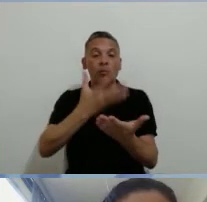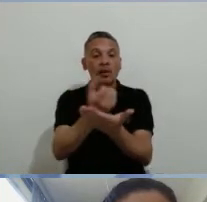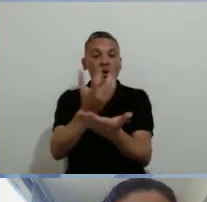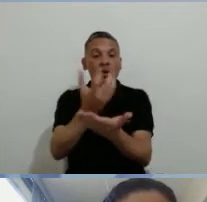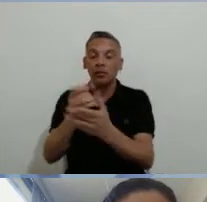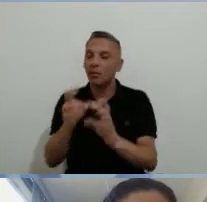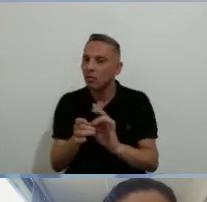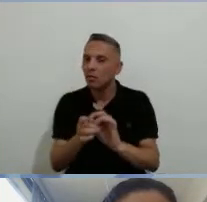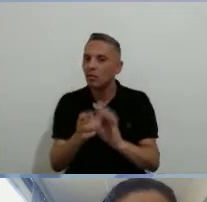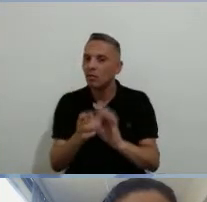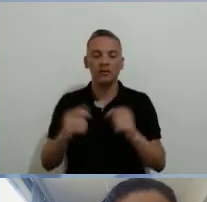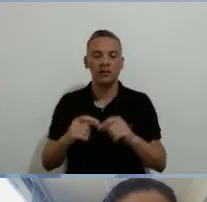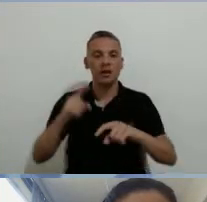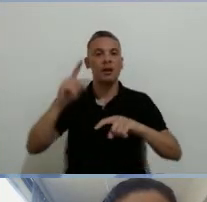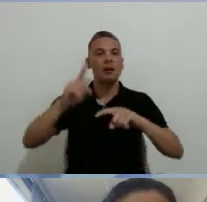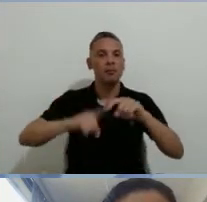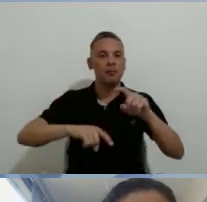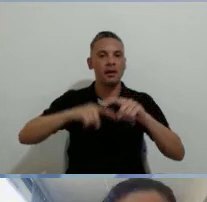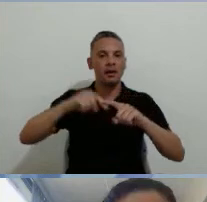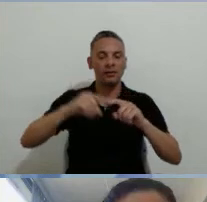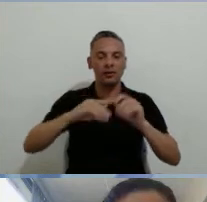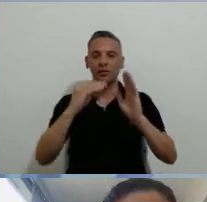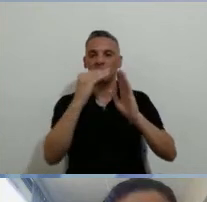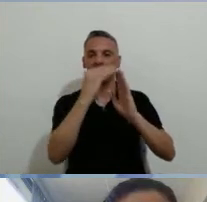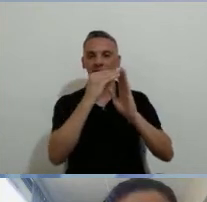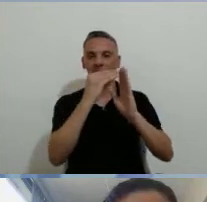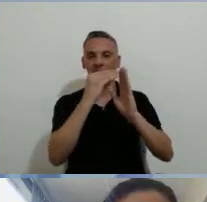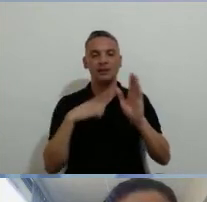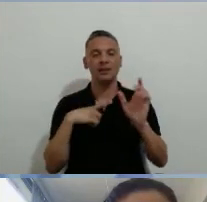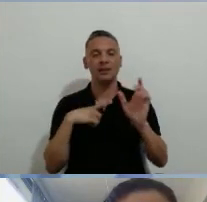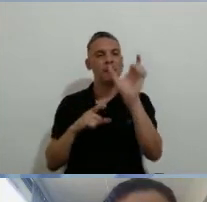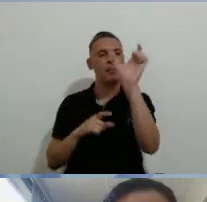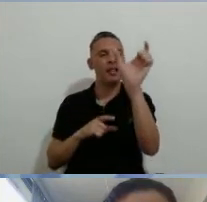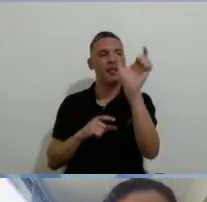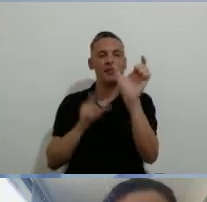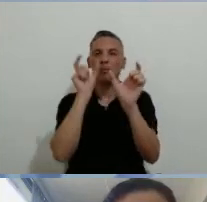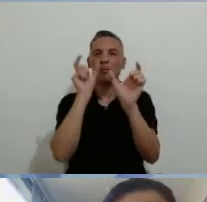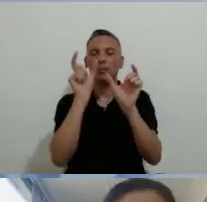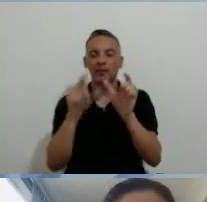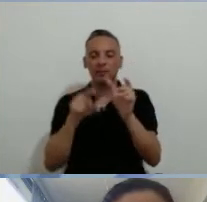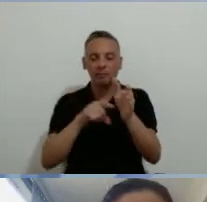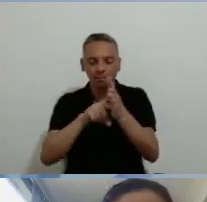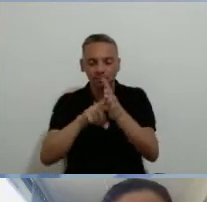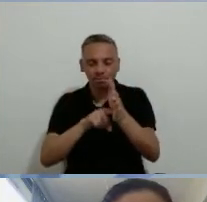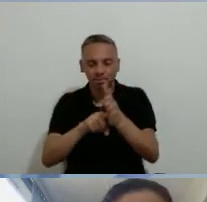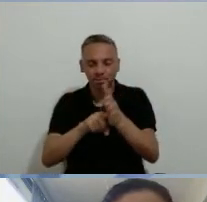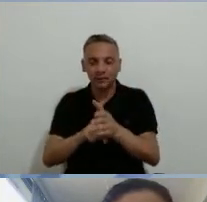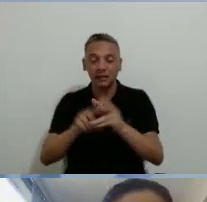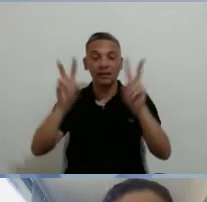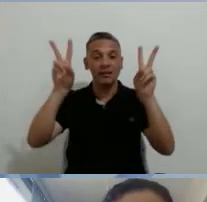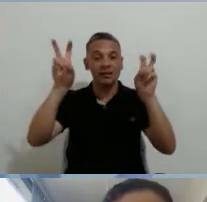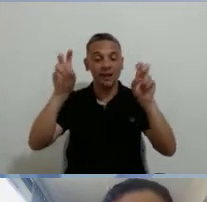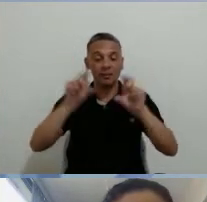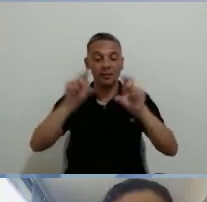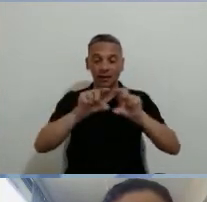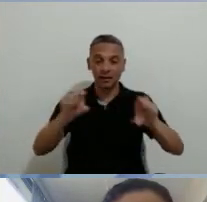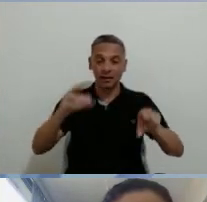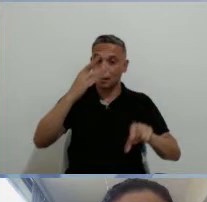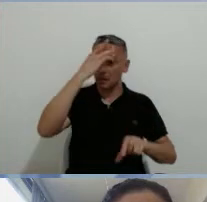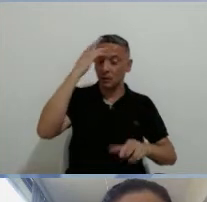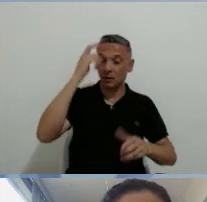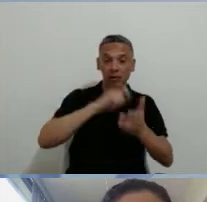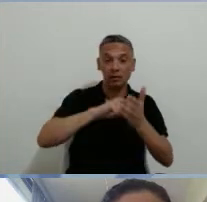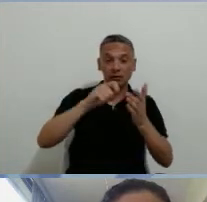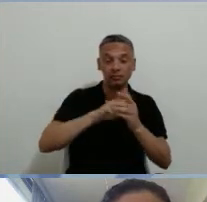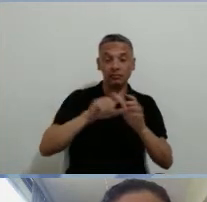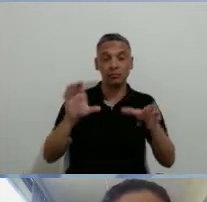materiais desse eixo foram indexados a partir de palavras-chave que permitem a busca por tema, título, autor e organização.